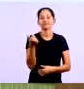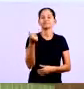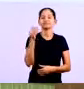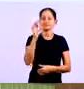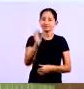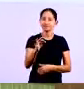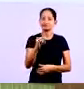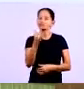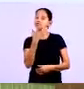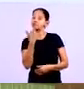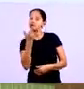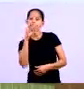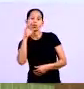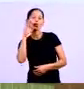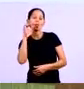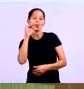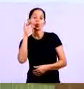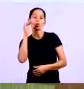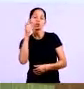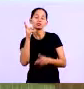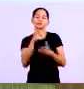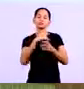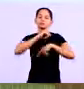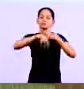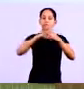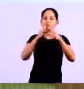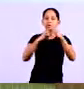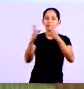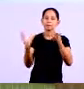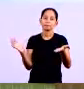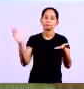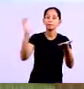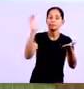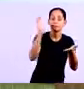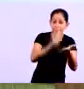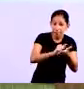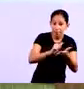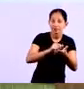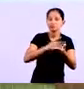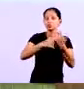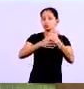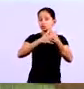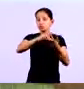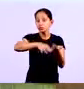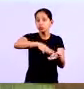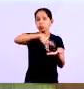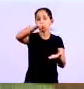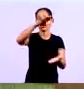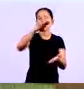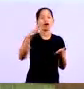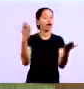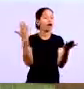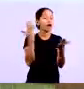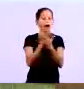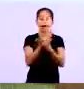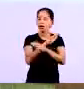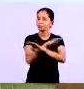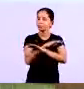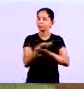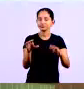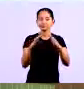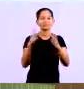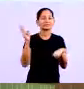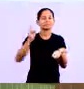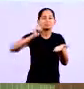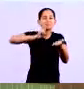você sonega, o dia que a empresa pegar, o dia que o fisco pegar, perdão, acabou. Você morre. Você morre. As multas